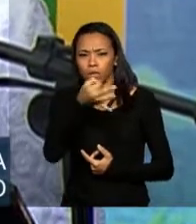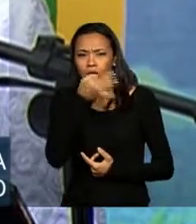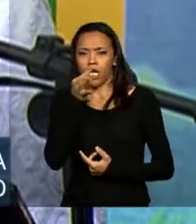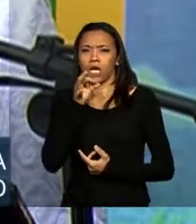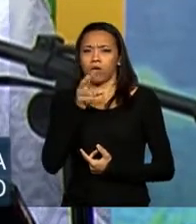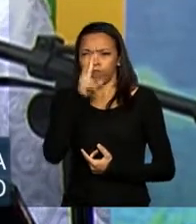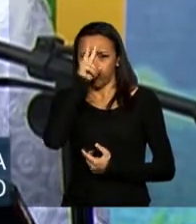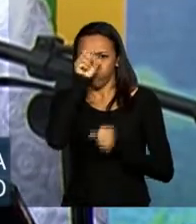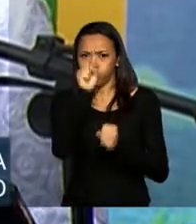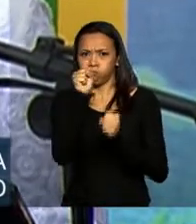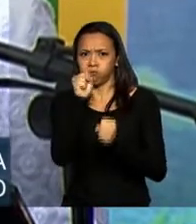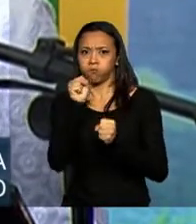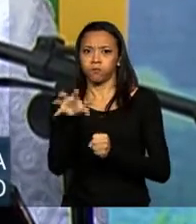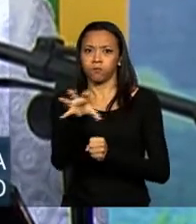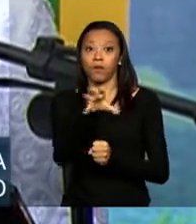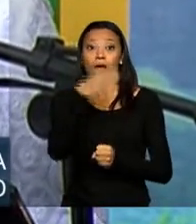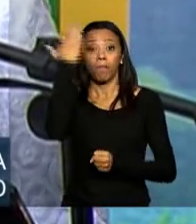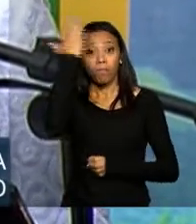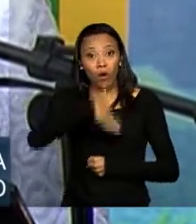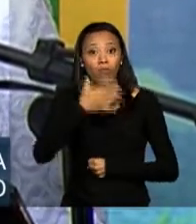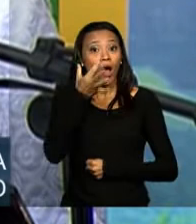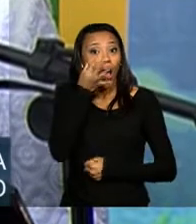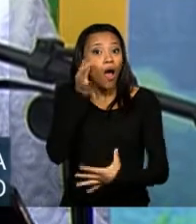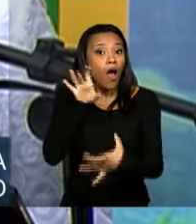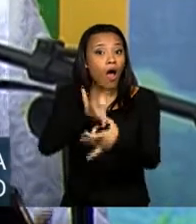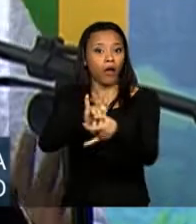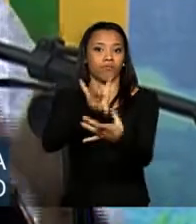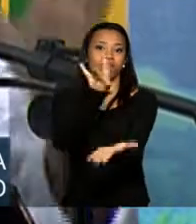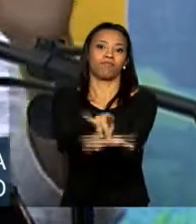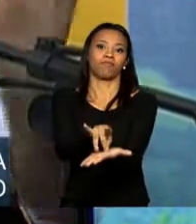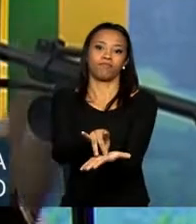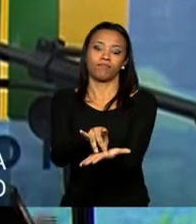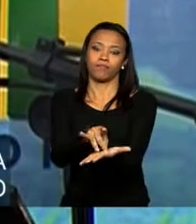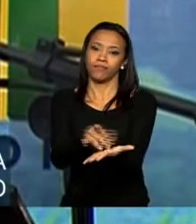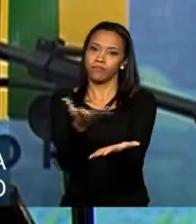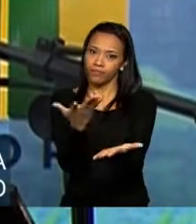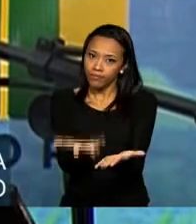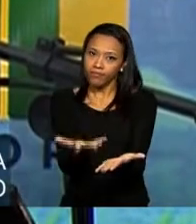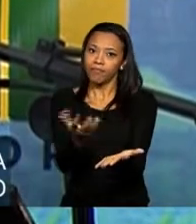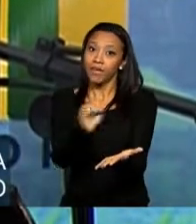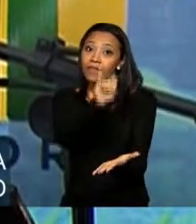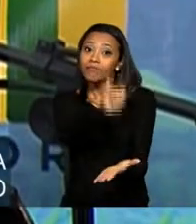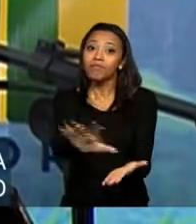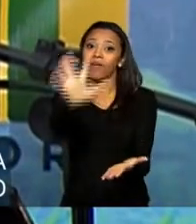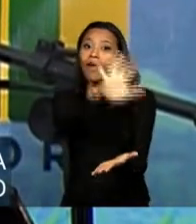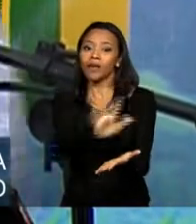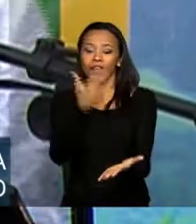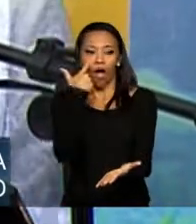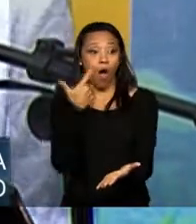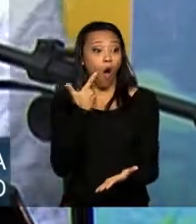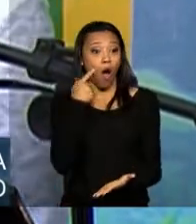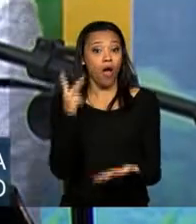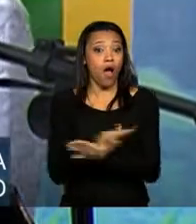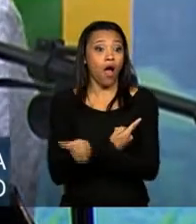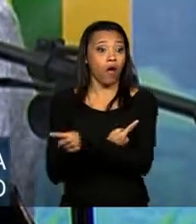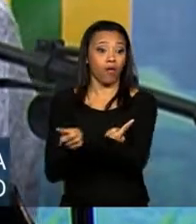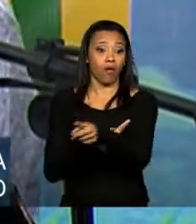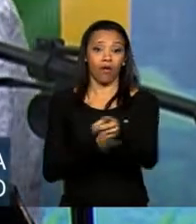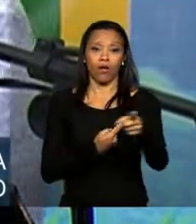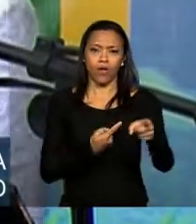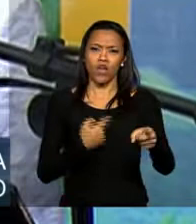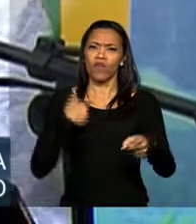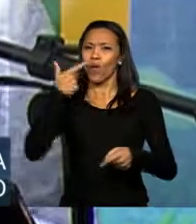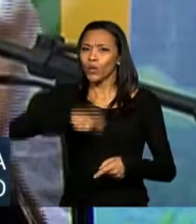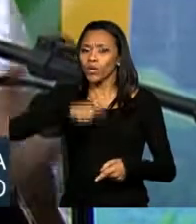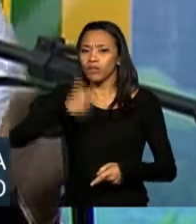pessoas é a realidade EA realidade transmitida pela imagem então eu vou repetir umas